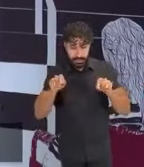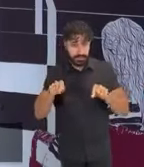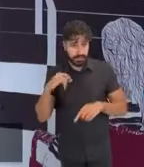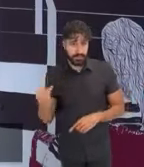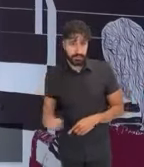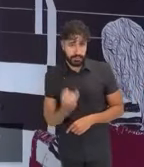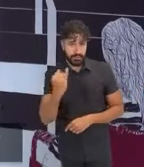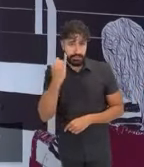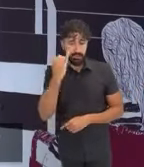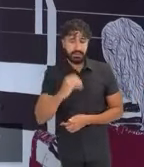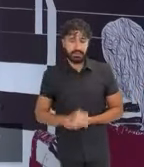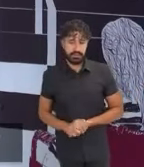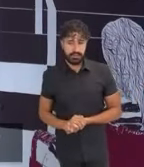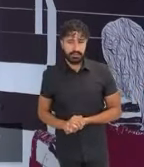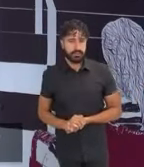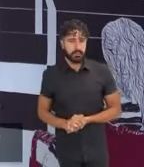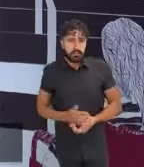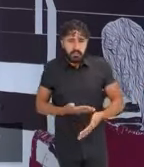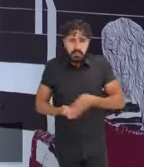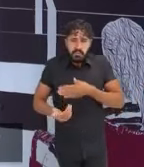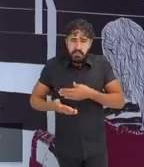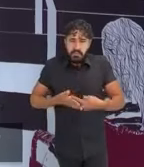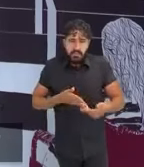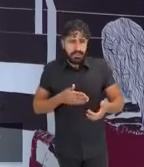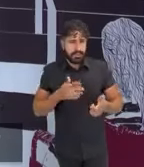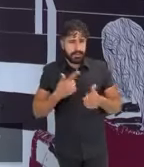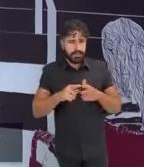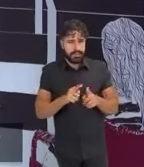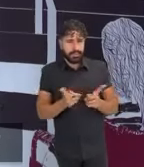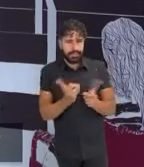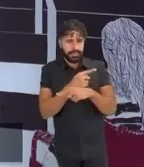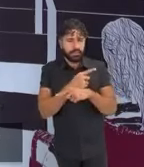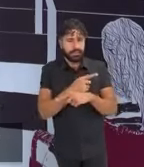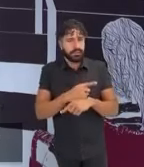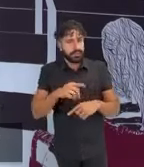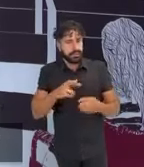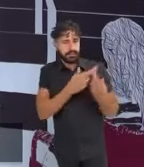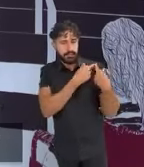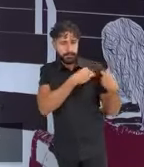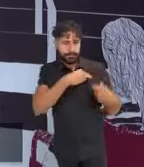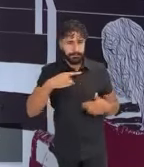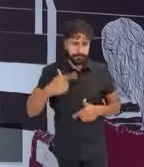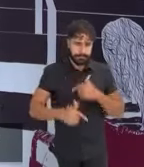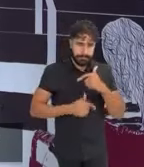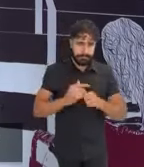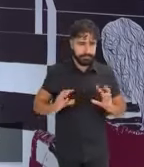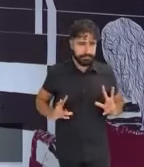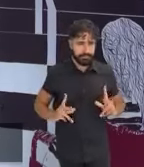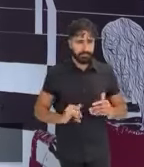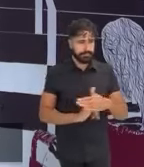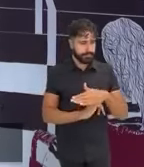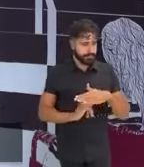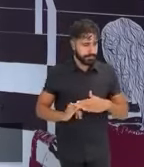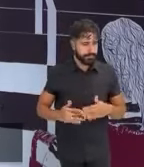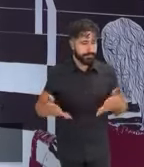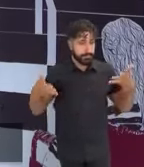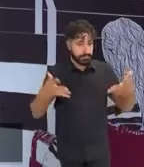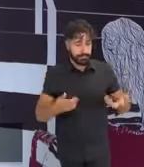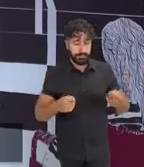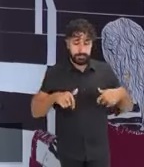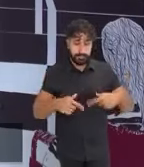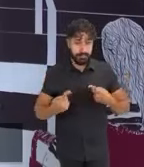importante. Então, qualquer desvirtuamento disso, cabe ao Ministério do Trabalho, Ministério do Trabalho e Emprego, todas as instituições envolvidas,